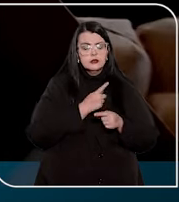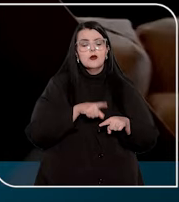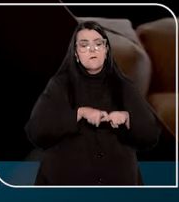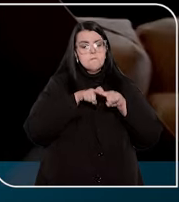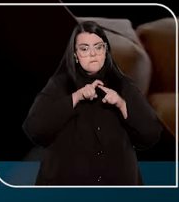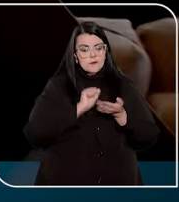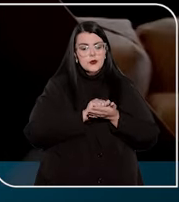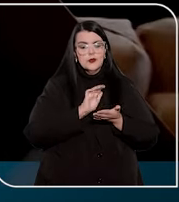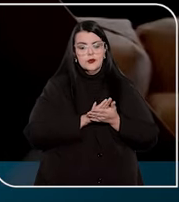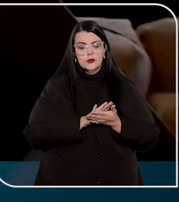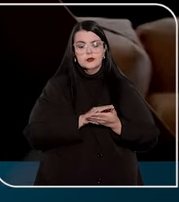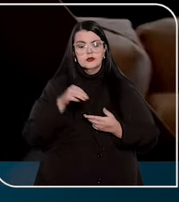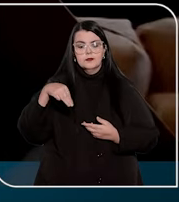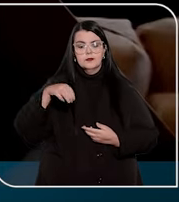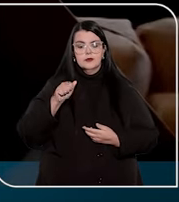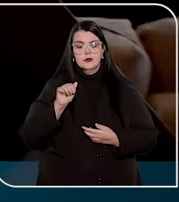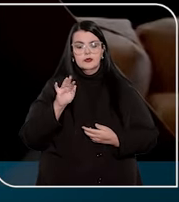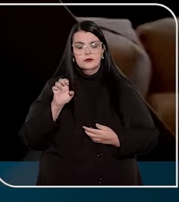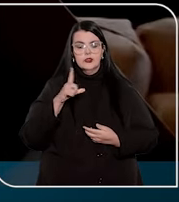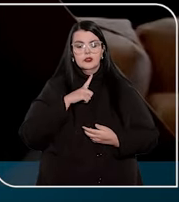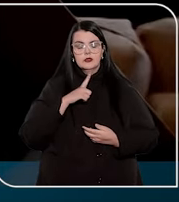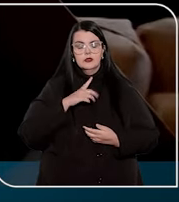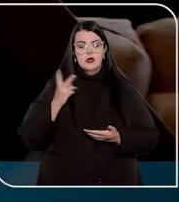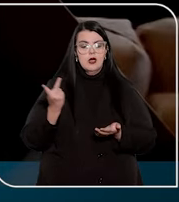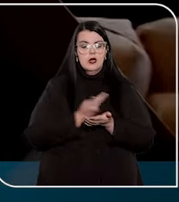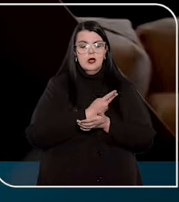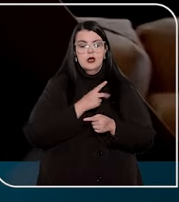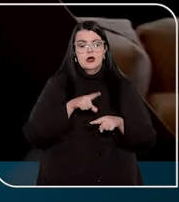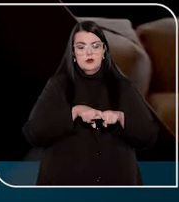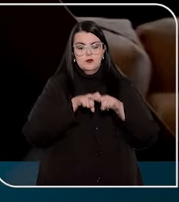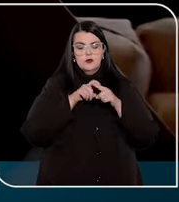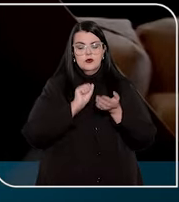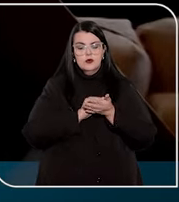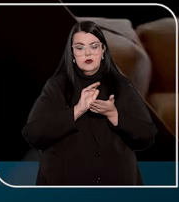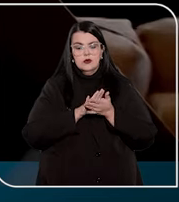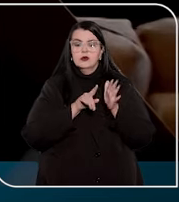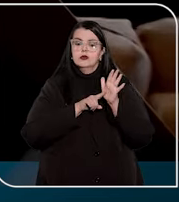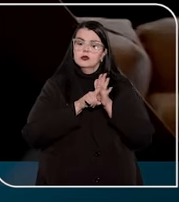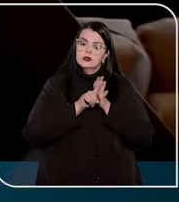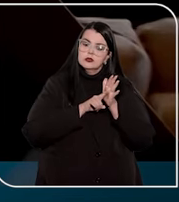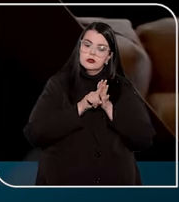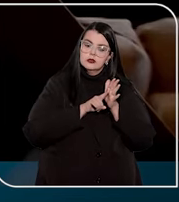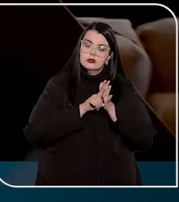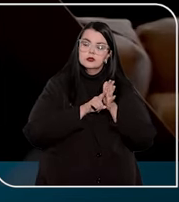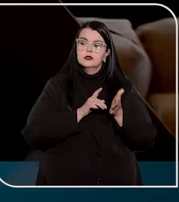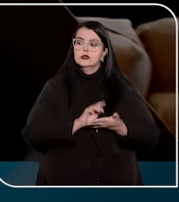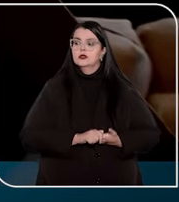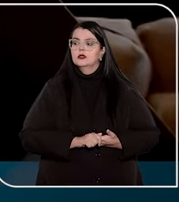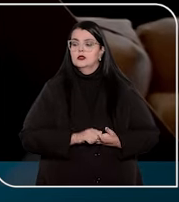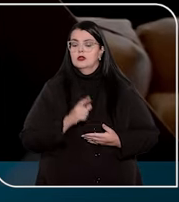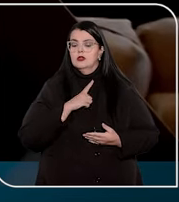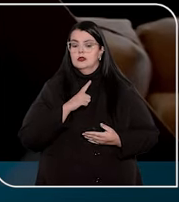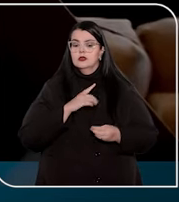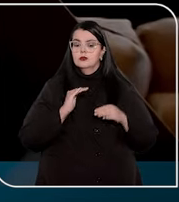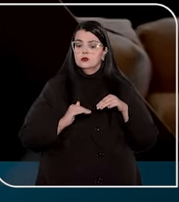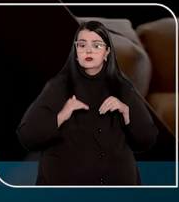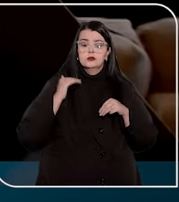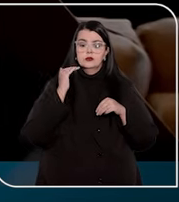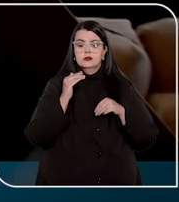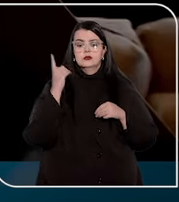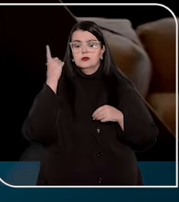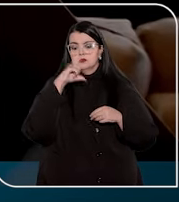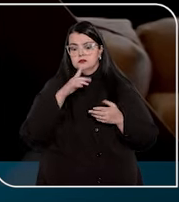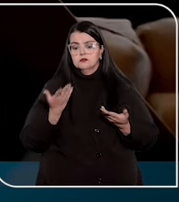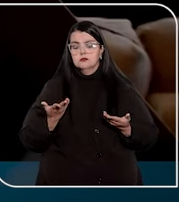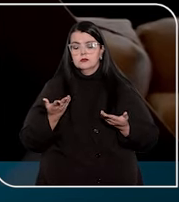Porque a litigância de má-fé também vai gerar uma multa, mas é claro, vai ter que ser feita uma análise, né? Muitas vezes o magistrado ou o órgão colegiado,